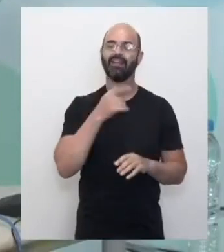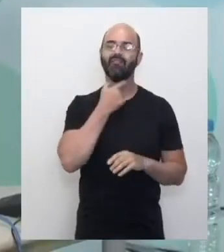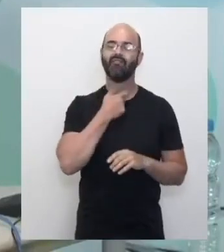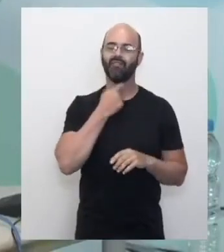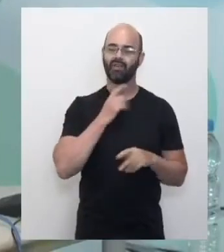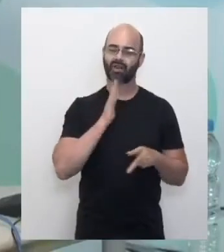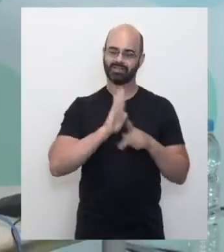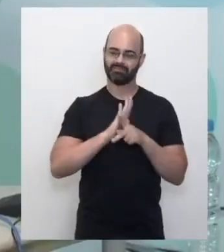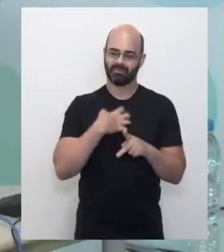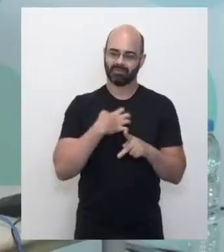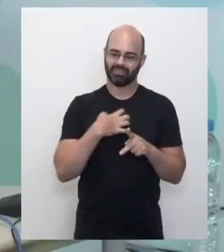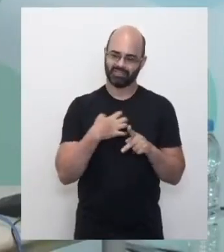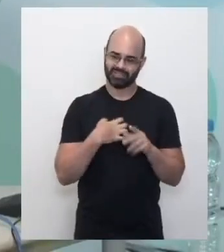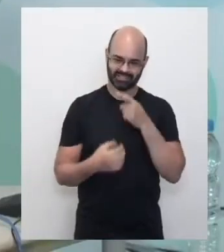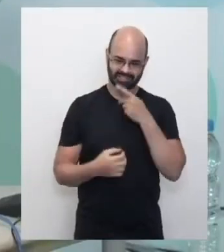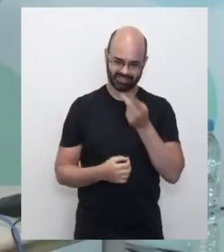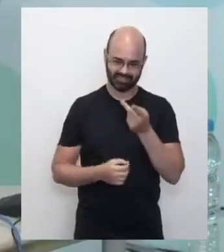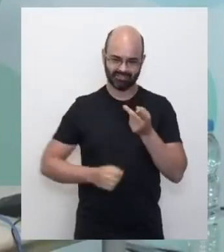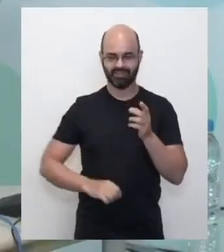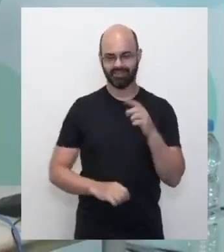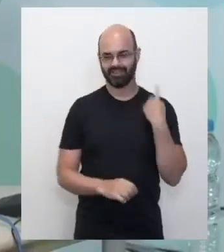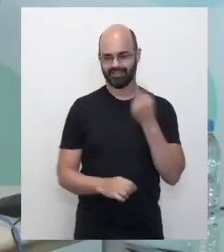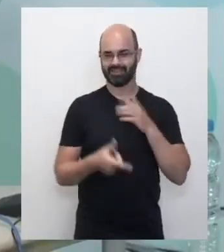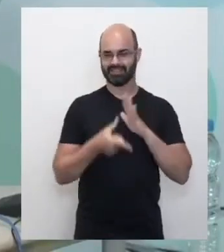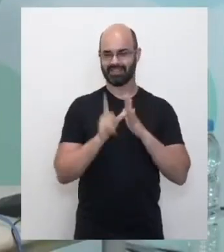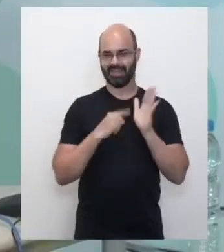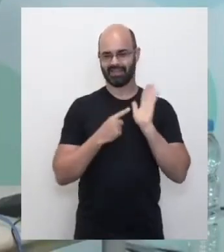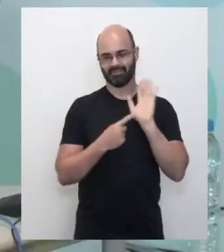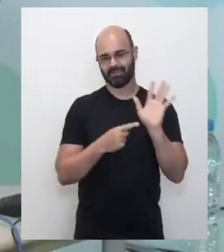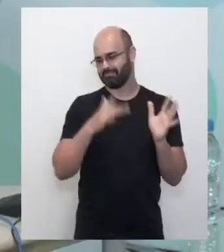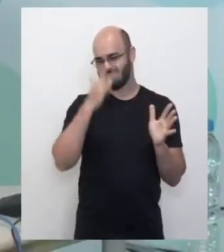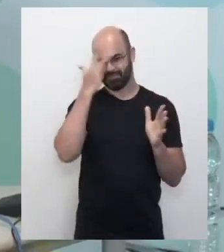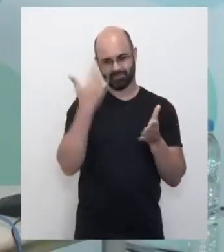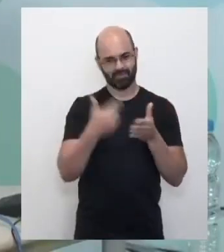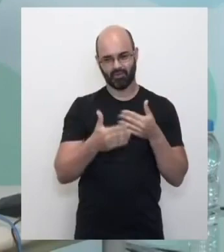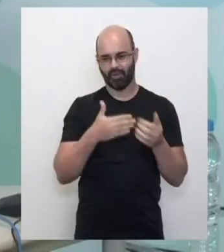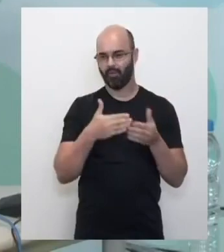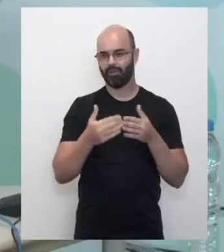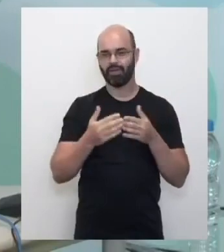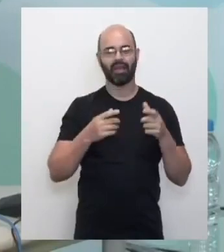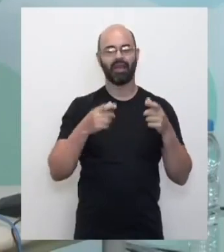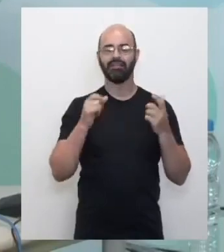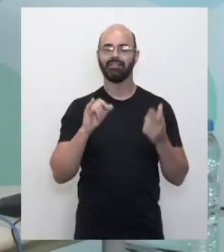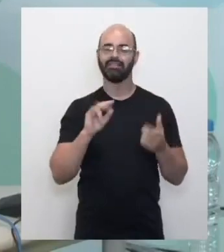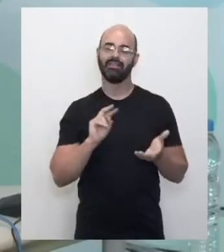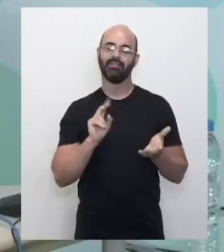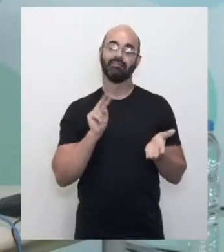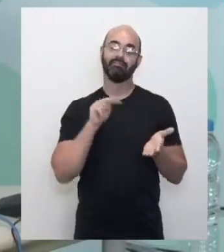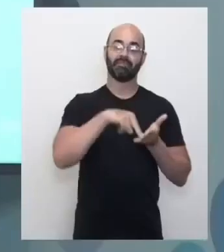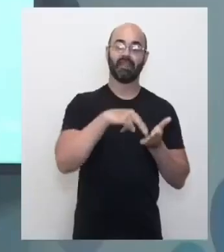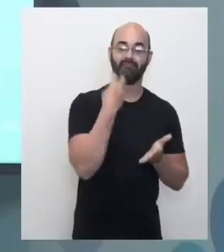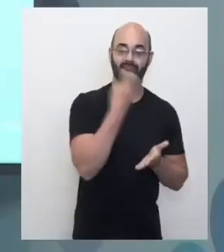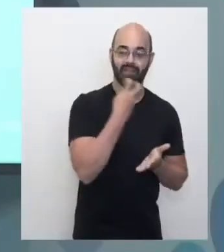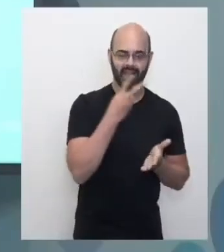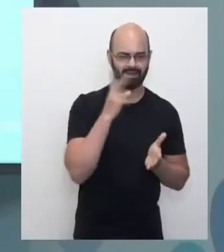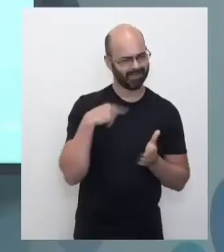aula passada no ensino médio, que cada um tem o seu sotaque, é normal carregar o seu sotaque para a língua que você está aprendendo. Tranquilo. É isso aí,